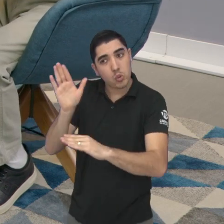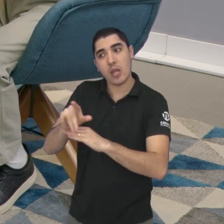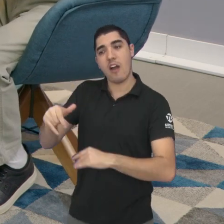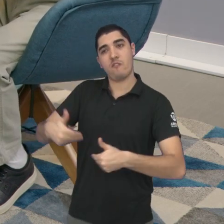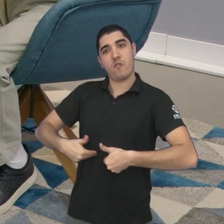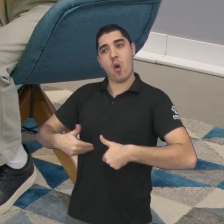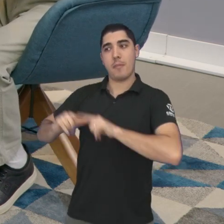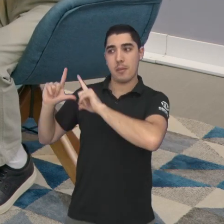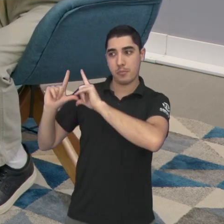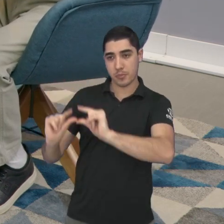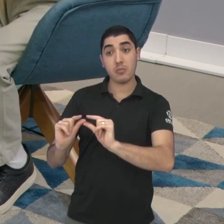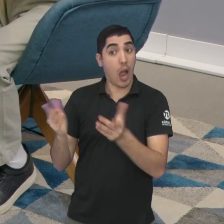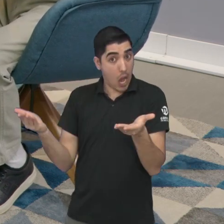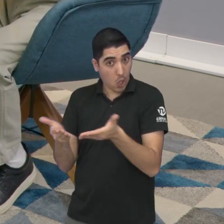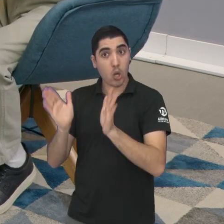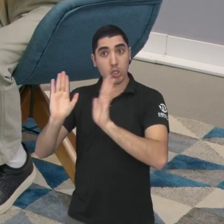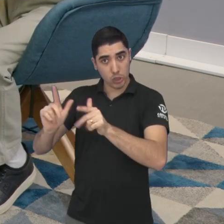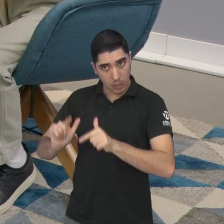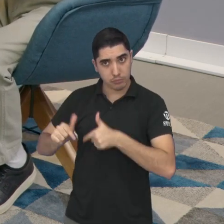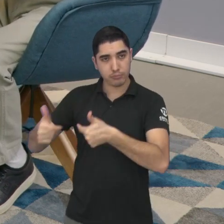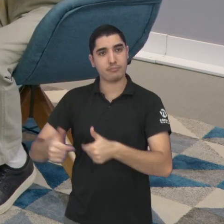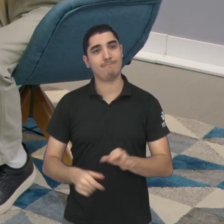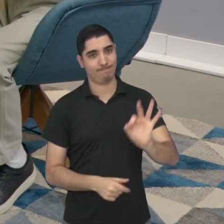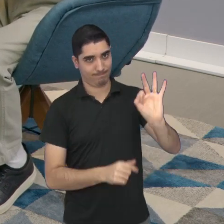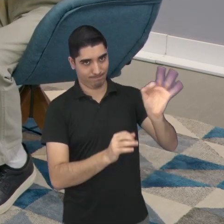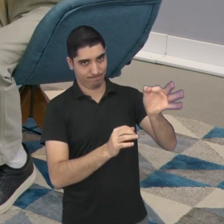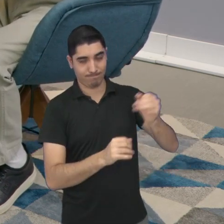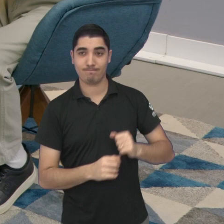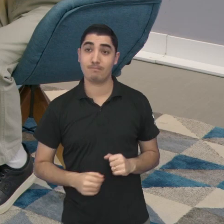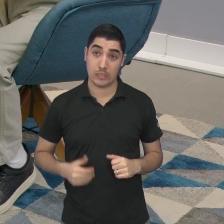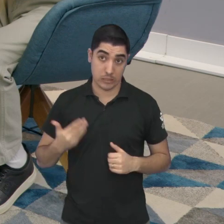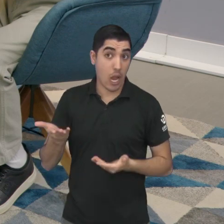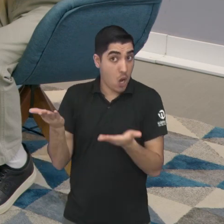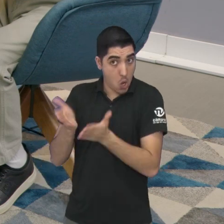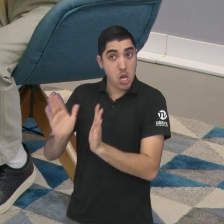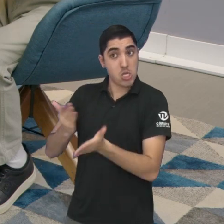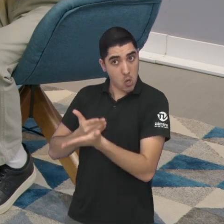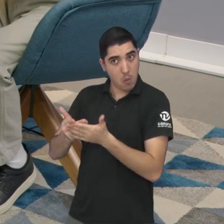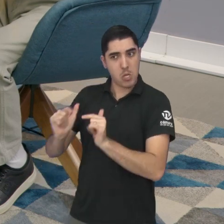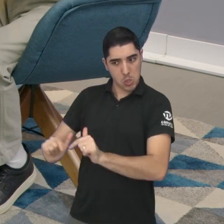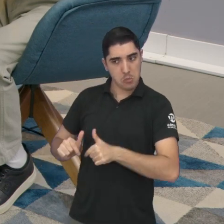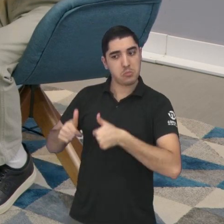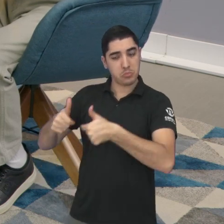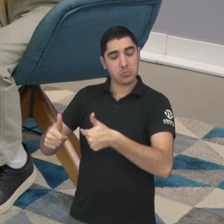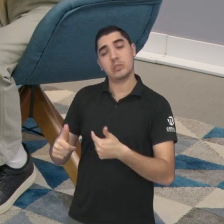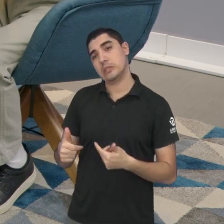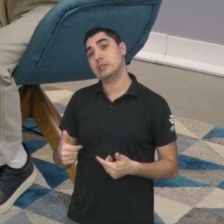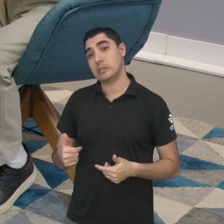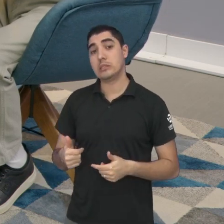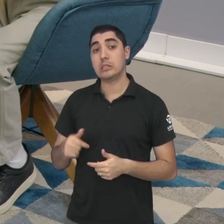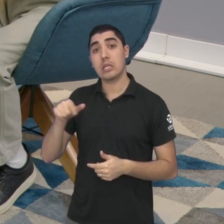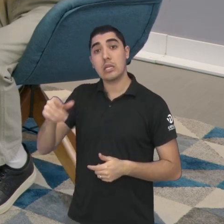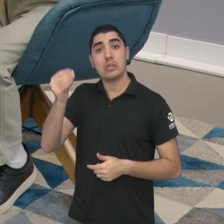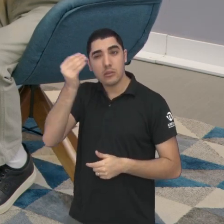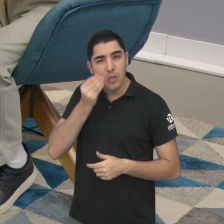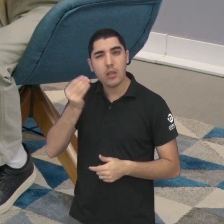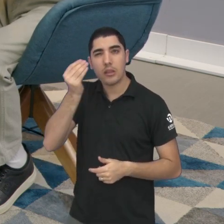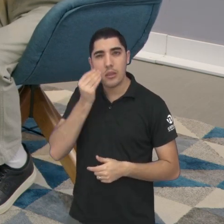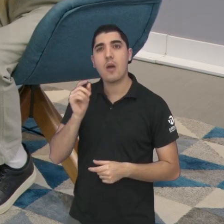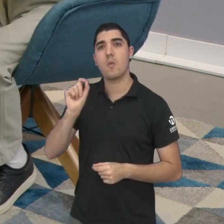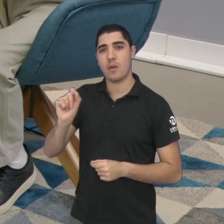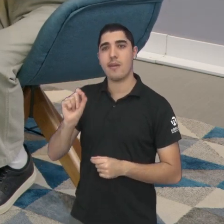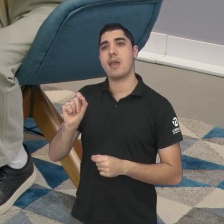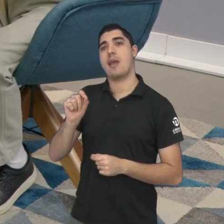fome. Exatamente. Está sendo feito, eu acho que, né, que está sendo feito. E e tentando geração de emprego,